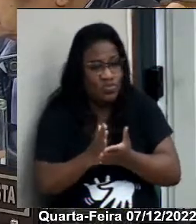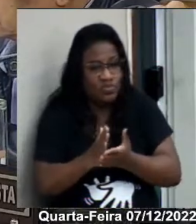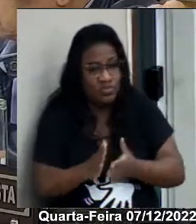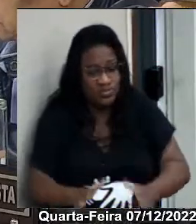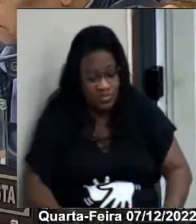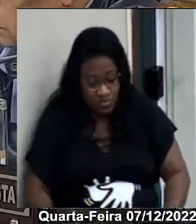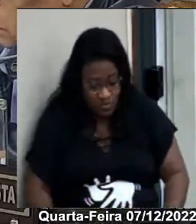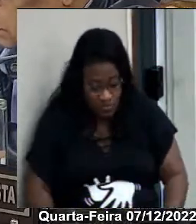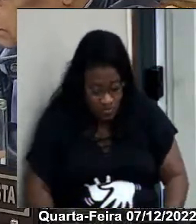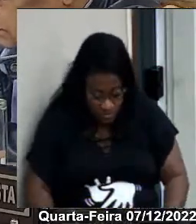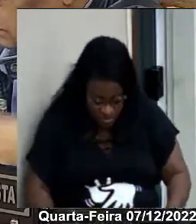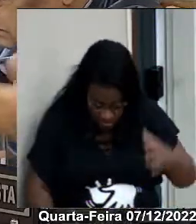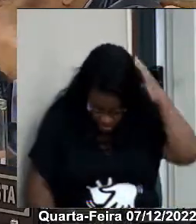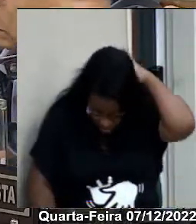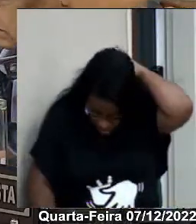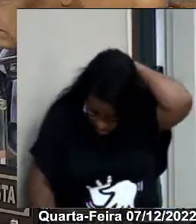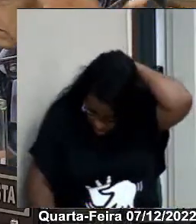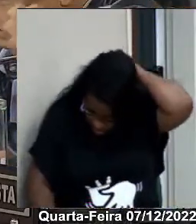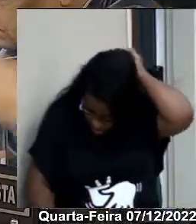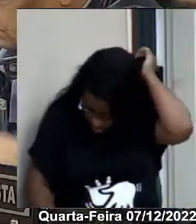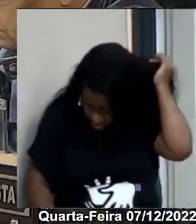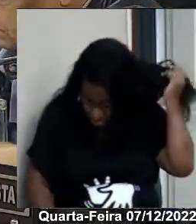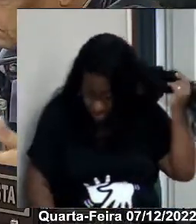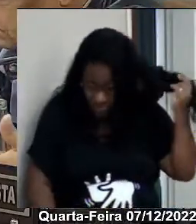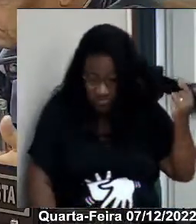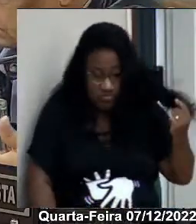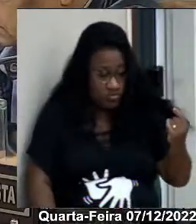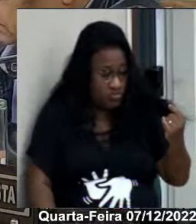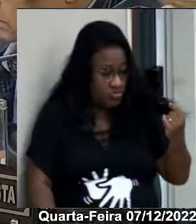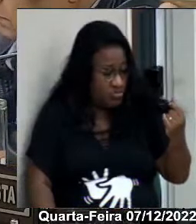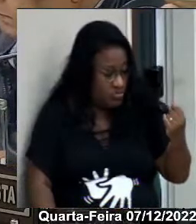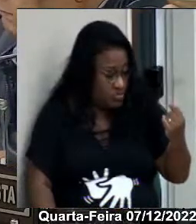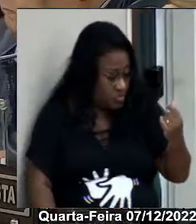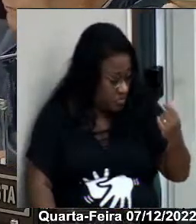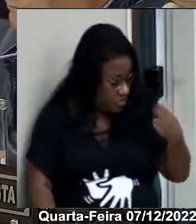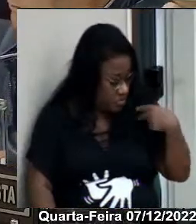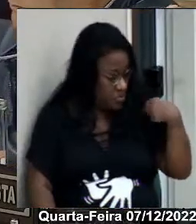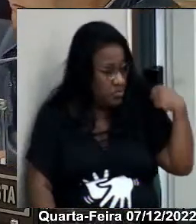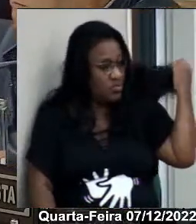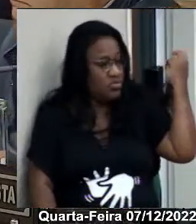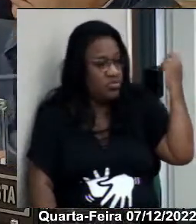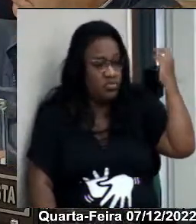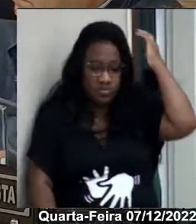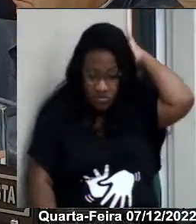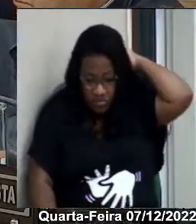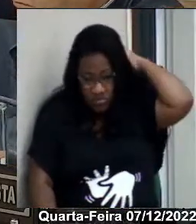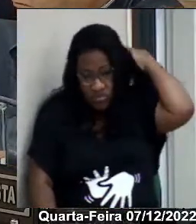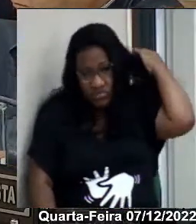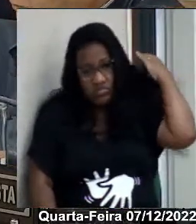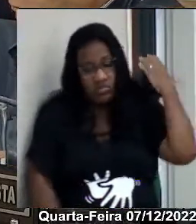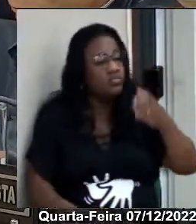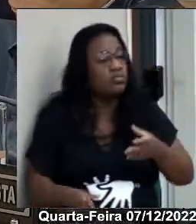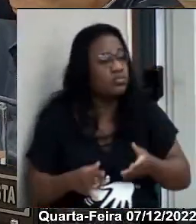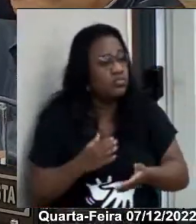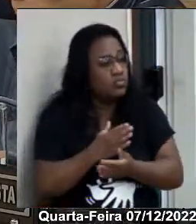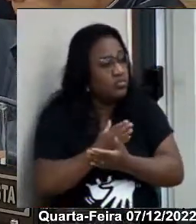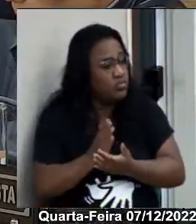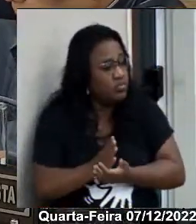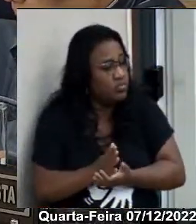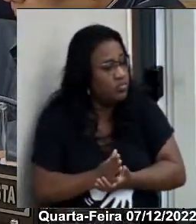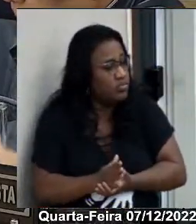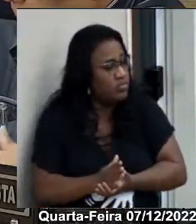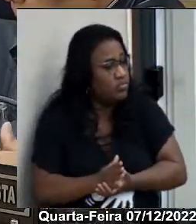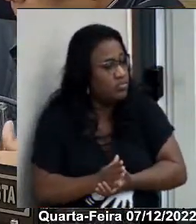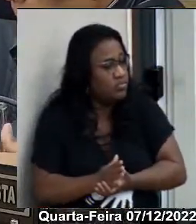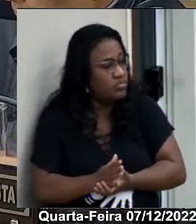a fala. Eu tenho mais um minuto, não, vereador. Tá falando da, já passou o projeto lá da GCM. Vamos garantir a fala do vereador Abidan. Ele tem